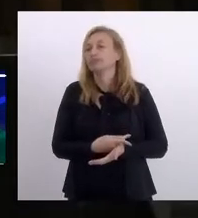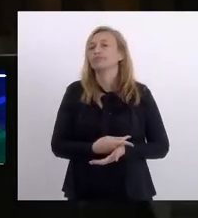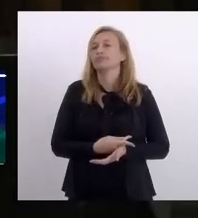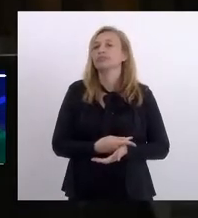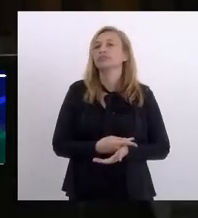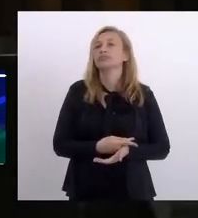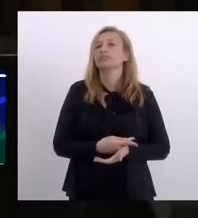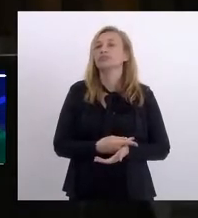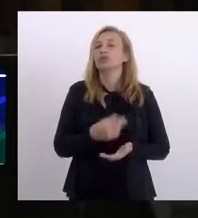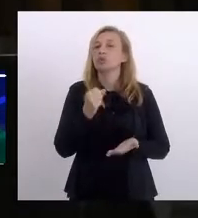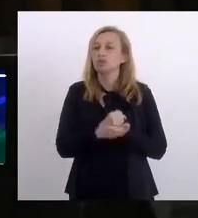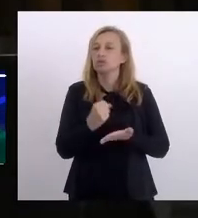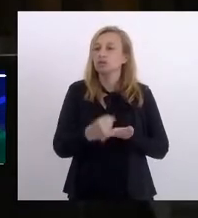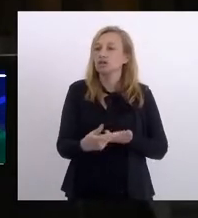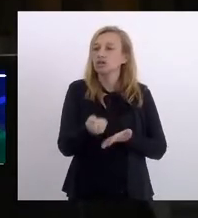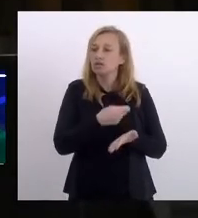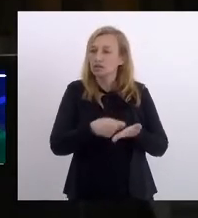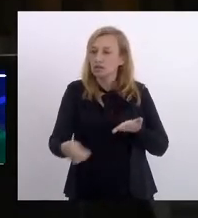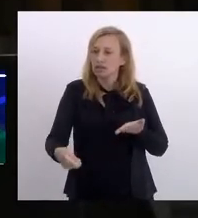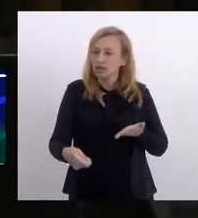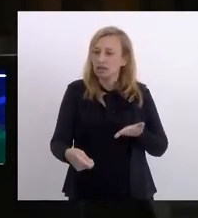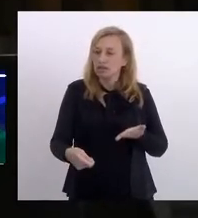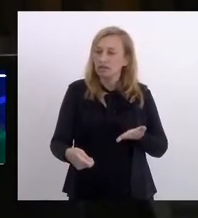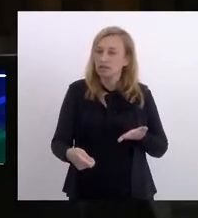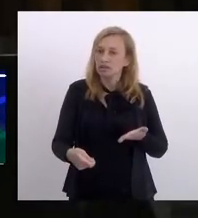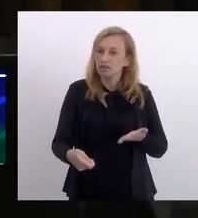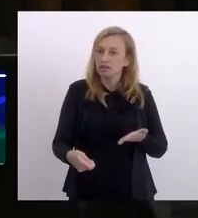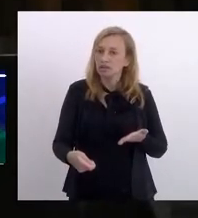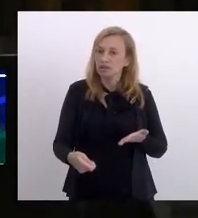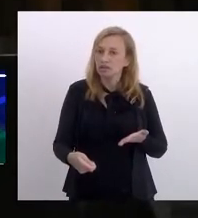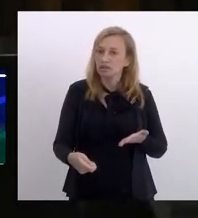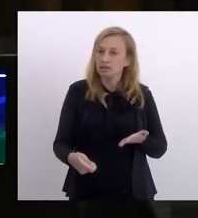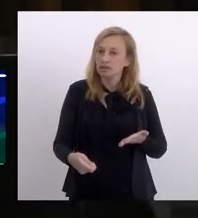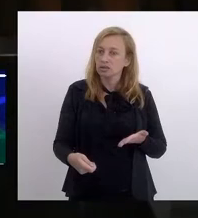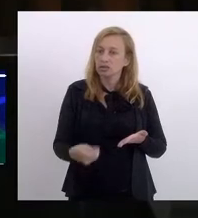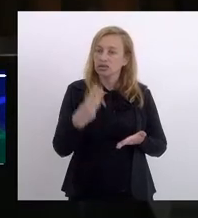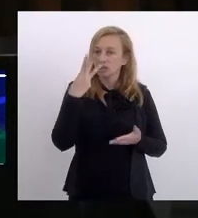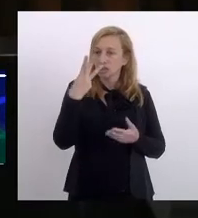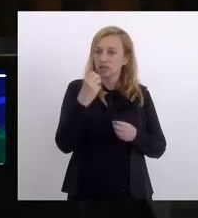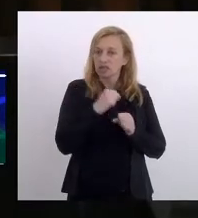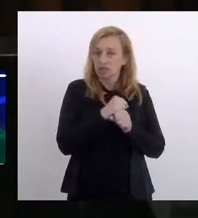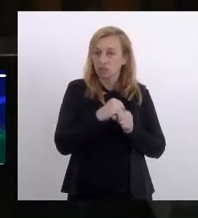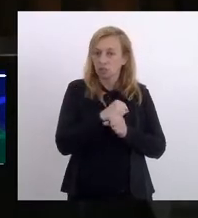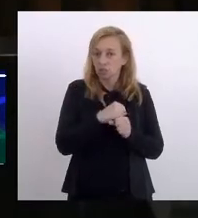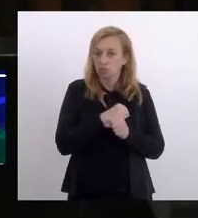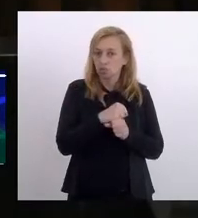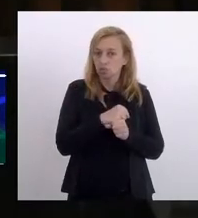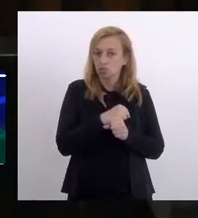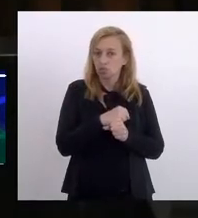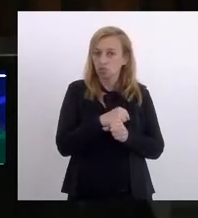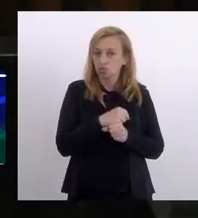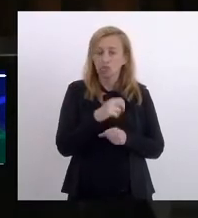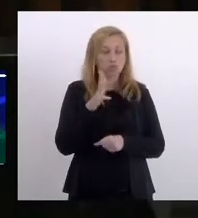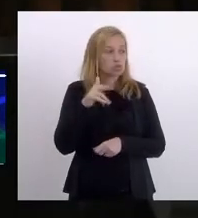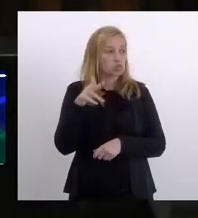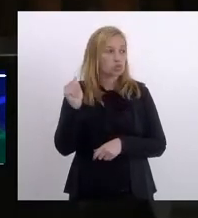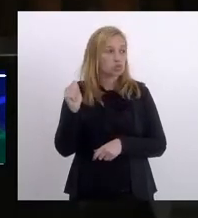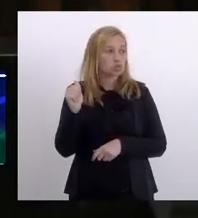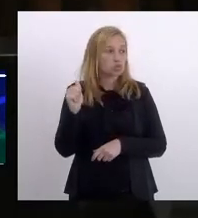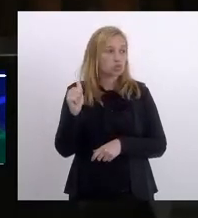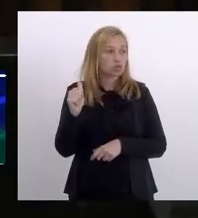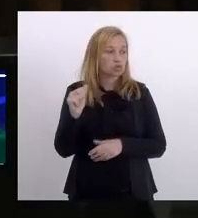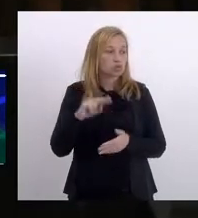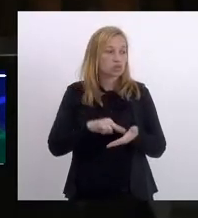Um contrato que foi assinado e ficou em vigência por 3 anos, sem nunca ter passado por uma